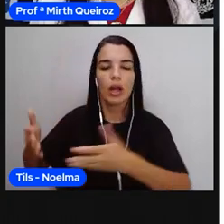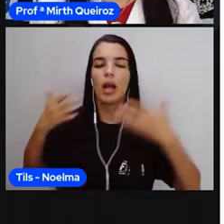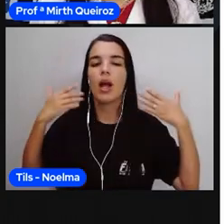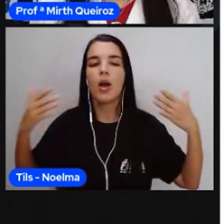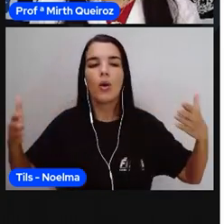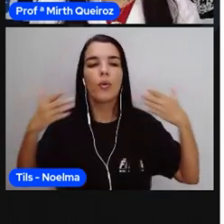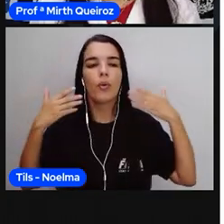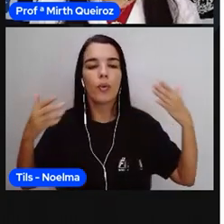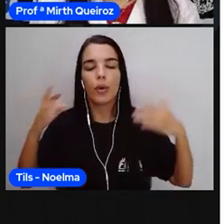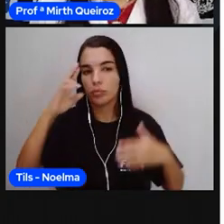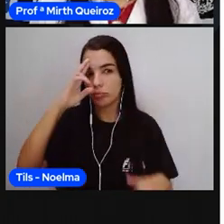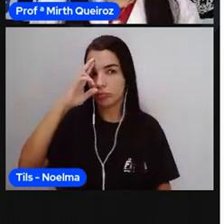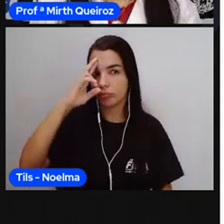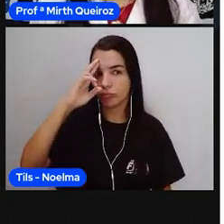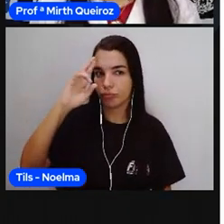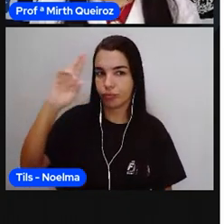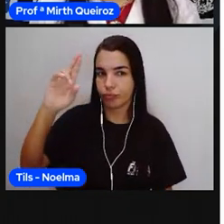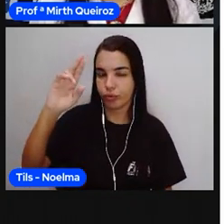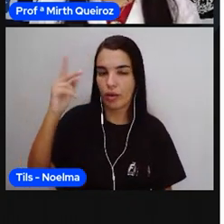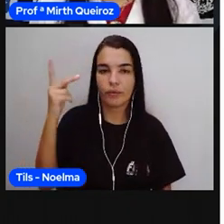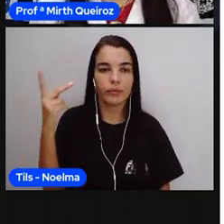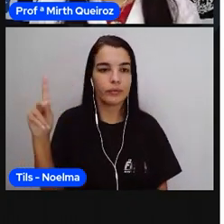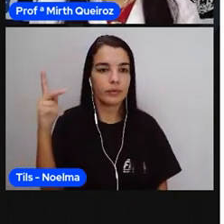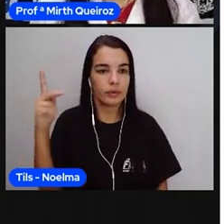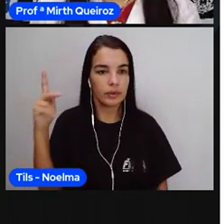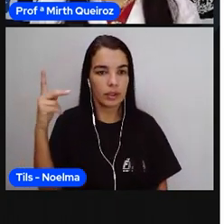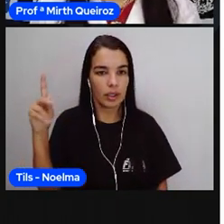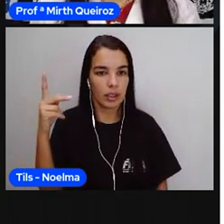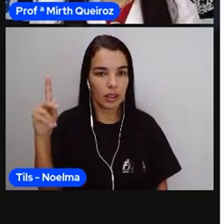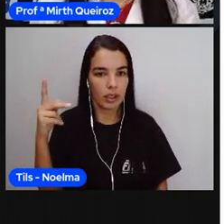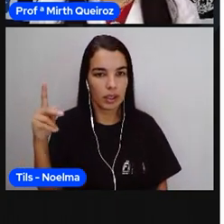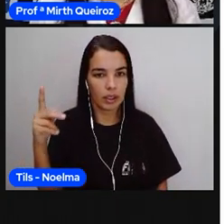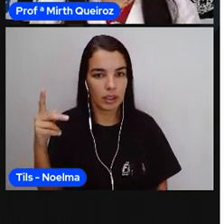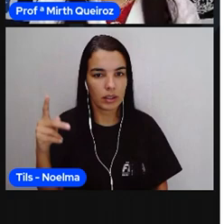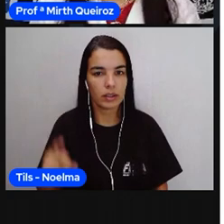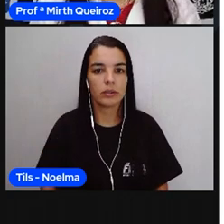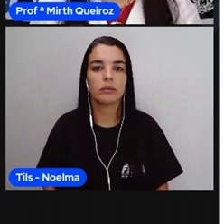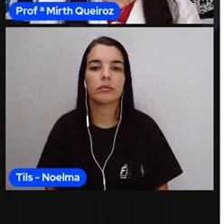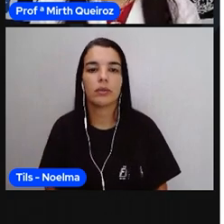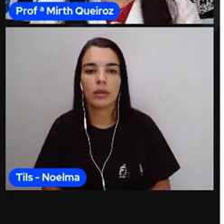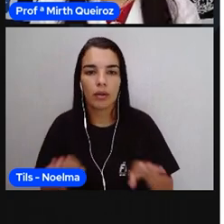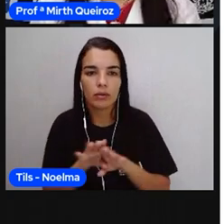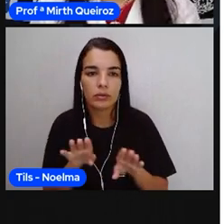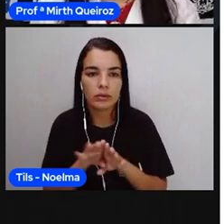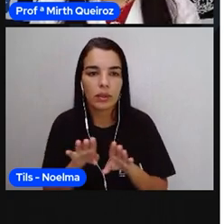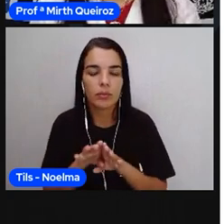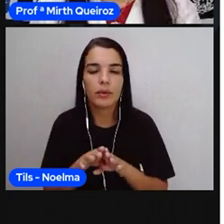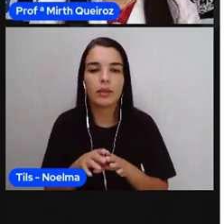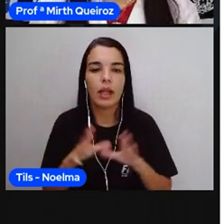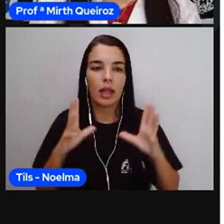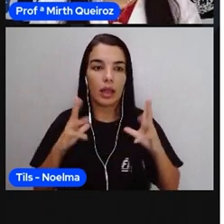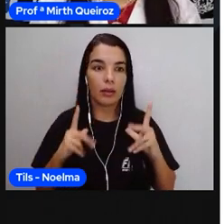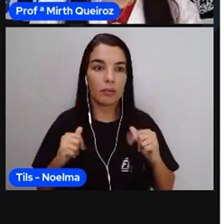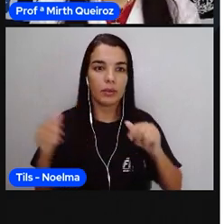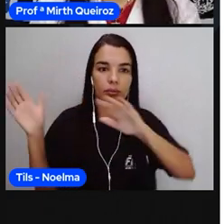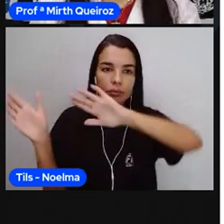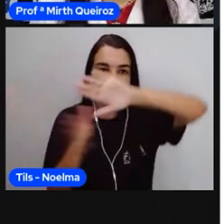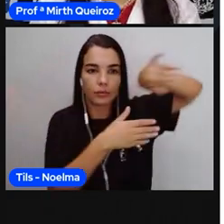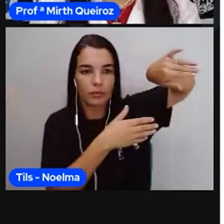os seus donos, né? Talvez poderia ser que ela esteja tirando mosca dos alimentos, algo do tipo,